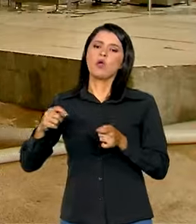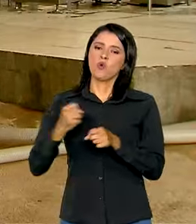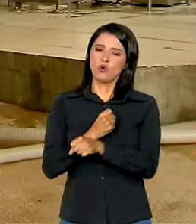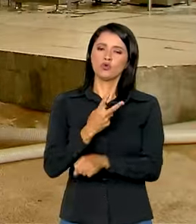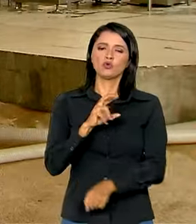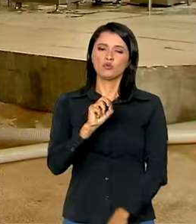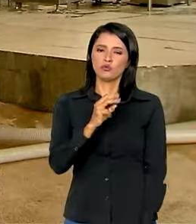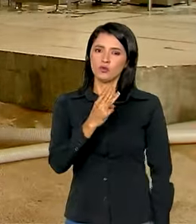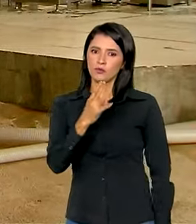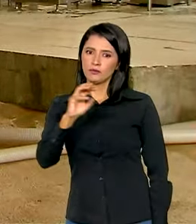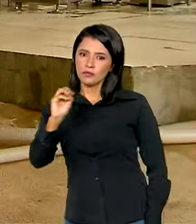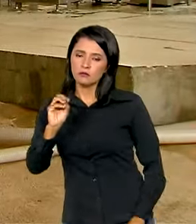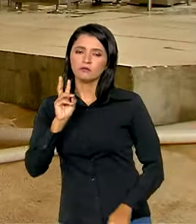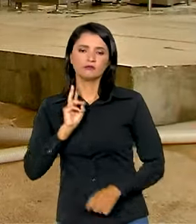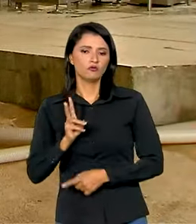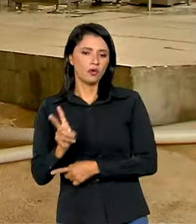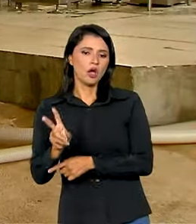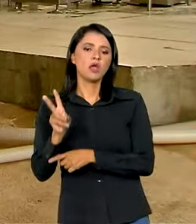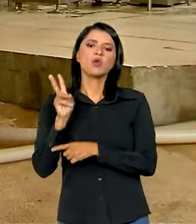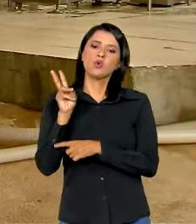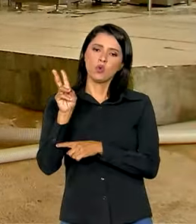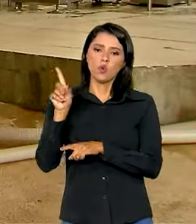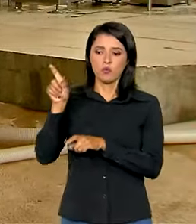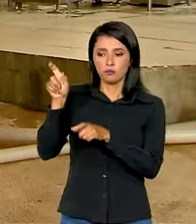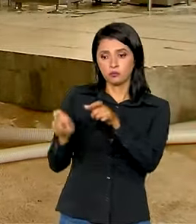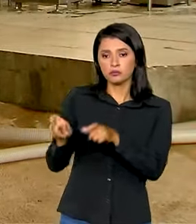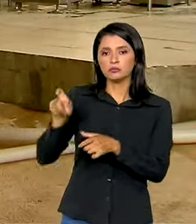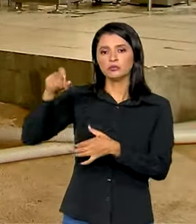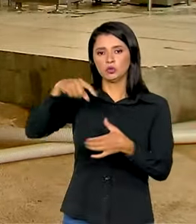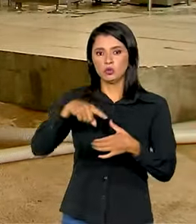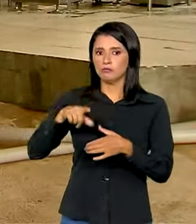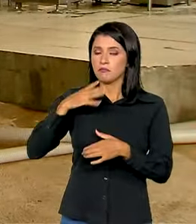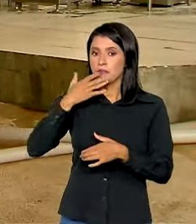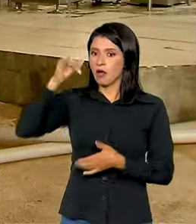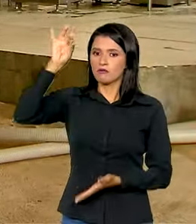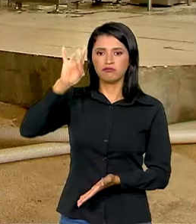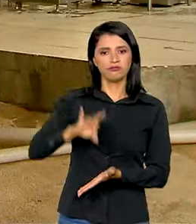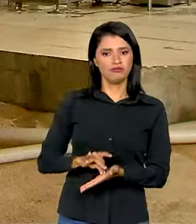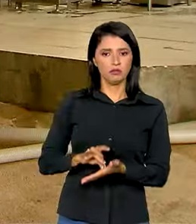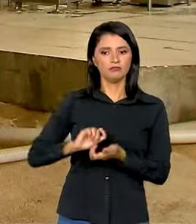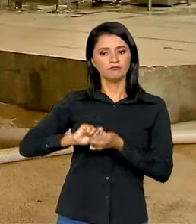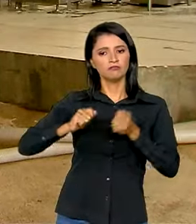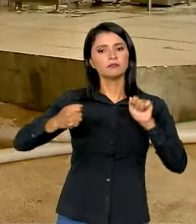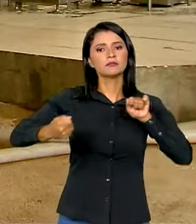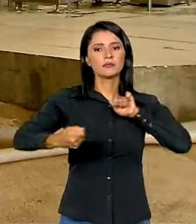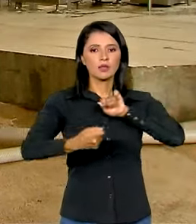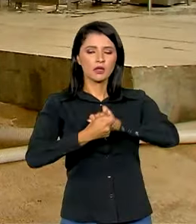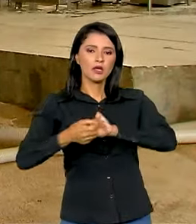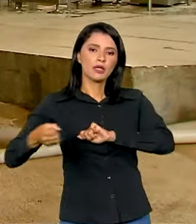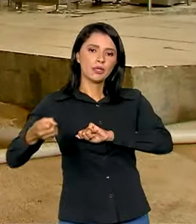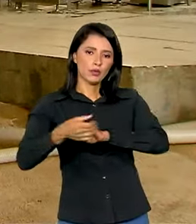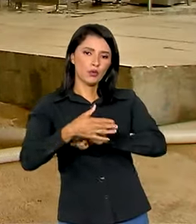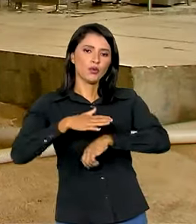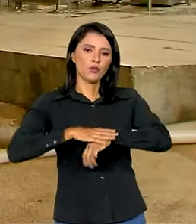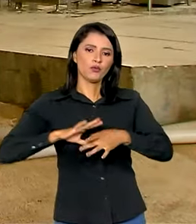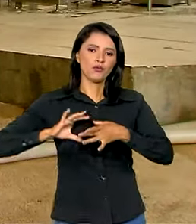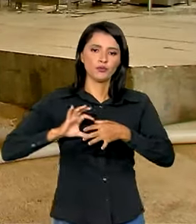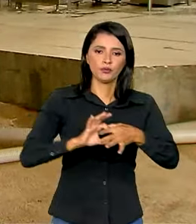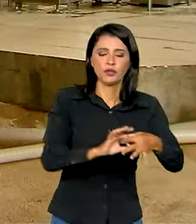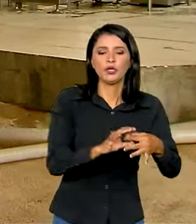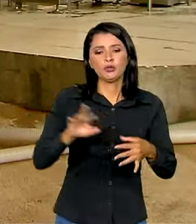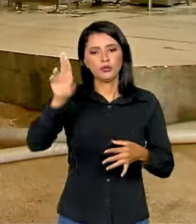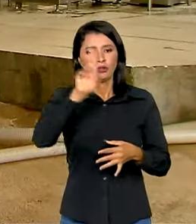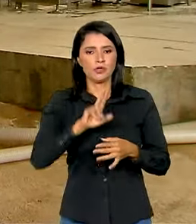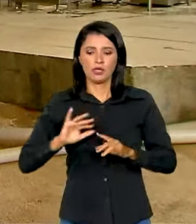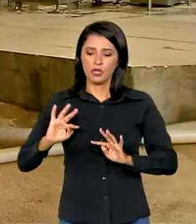2030 só vão permanecer os produtores mais eficientes, que se adaptarem à nova realidade de adoção